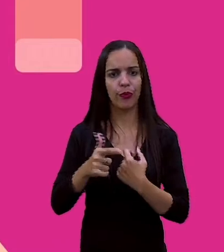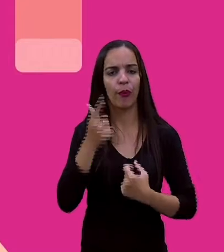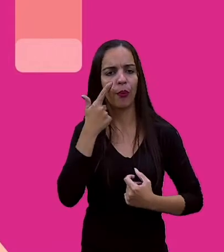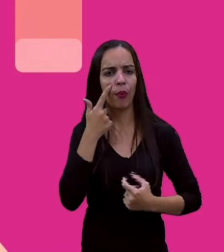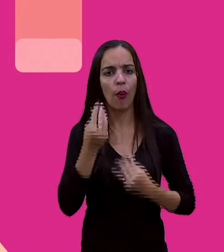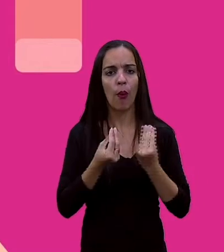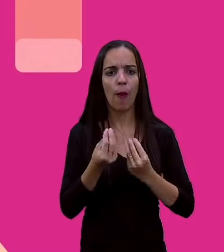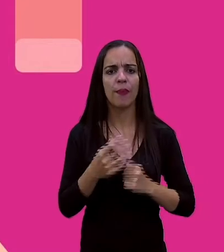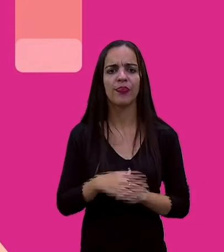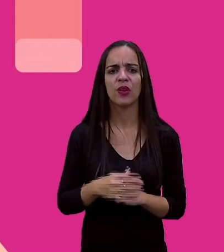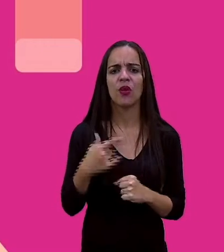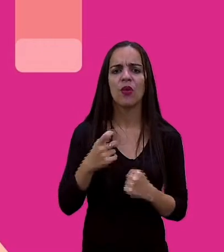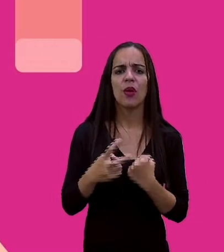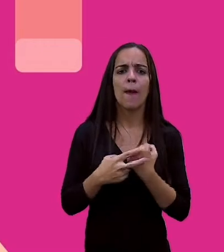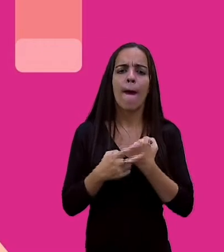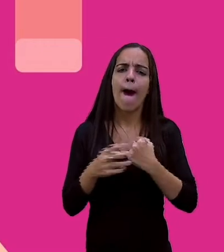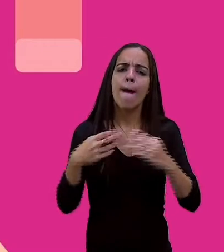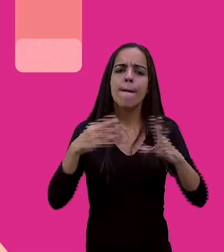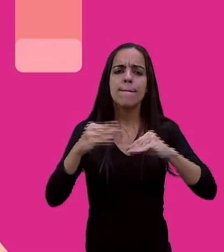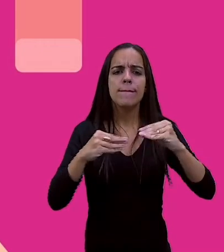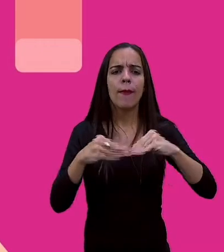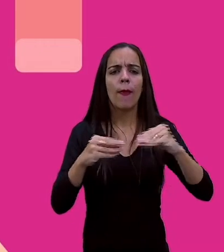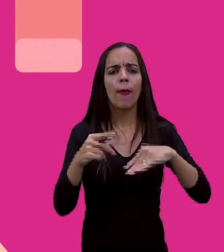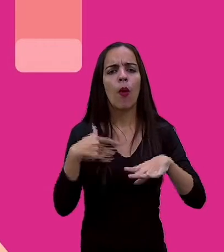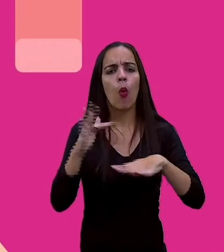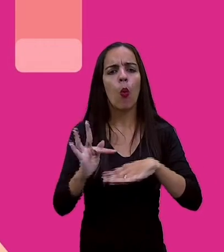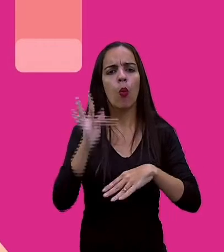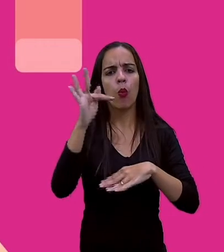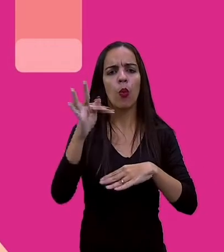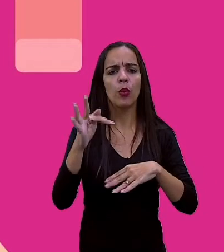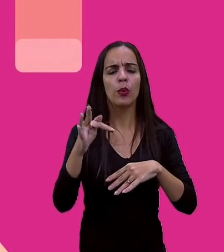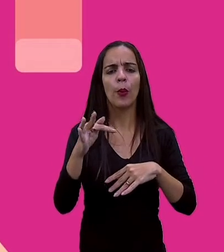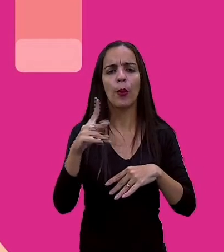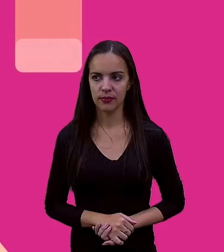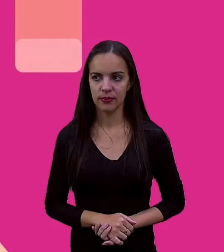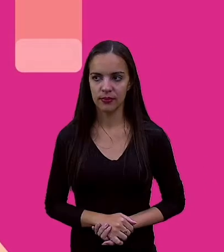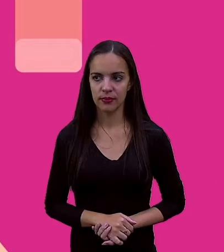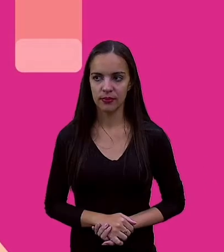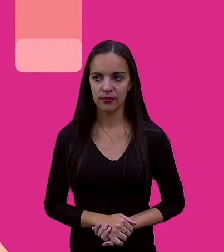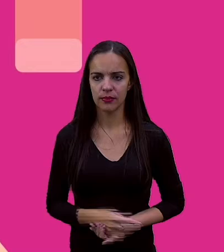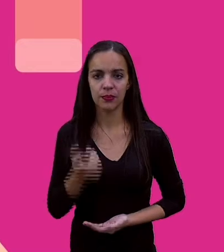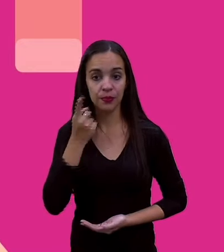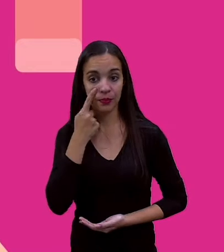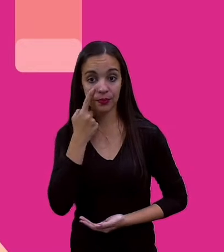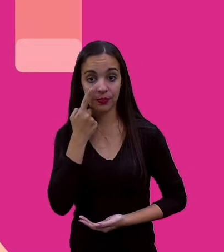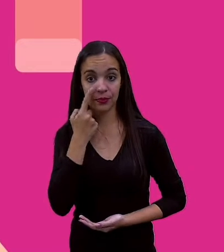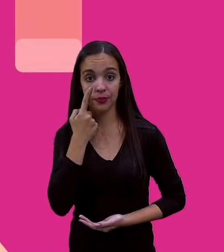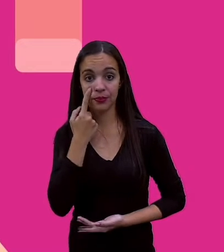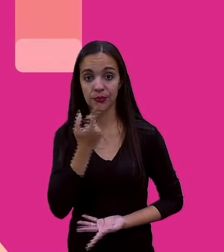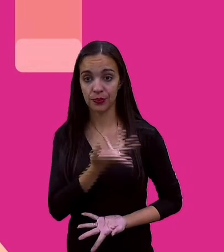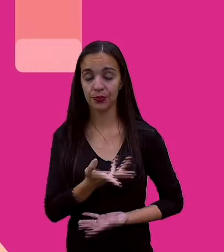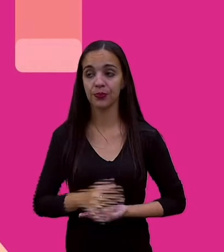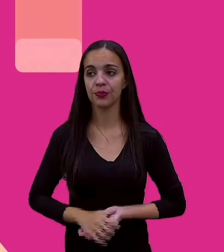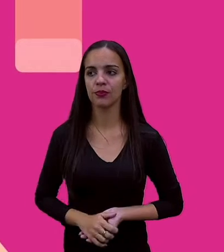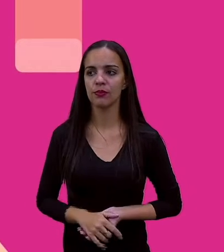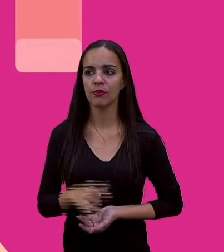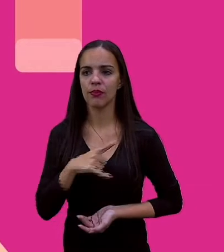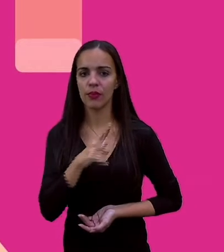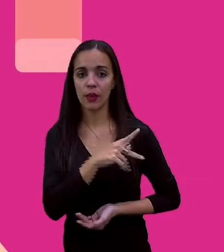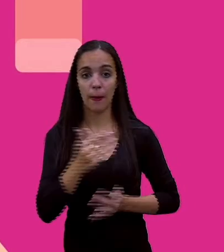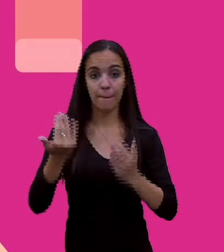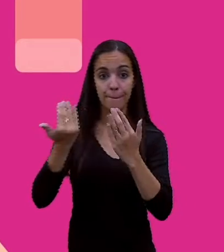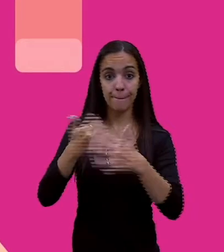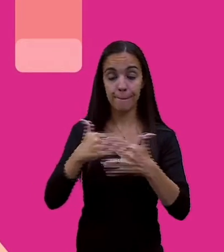pretérito, junto com o pronome no verbo. Olha só esse exemplo, pessoal. A